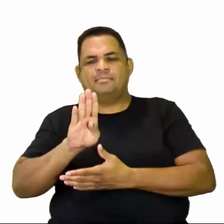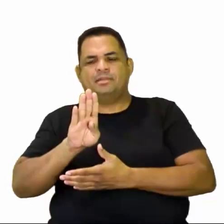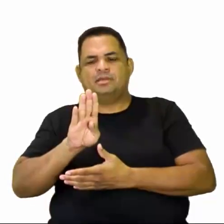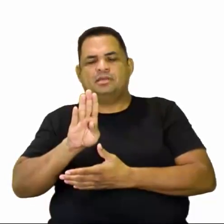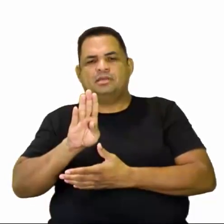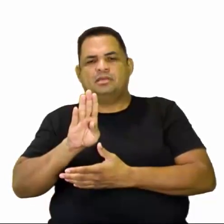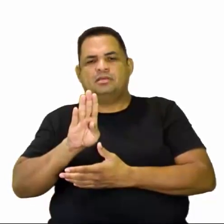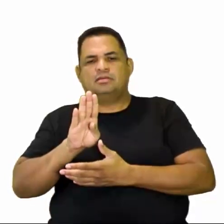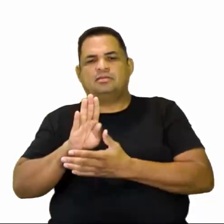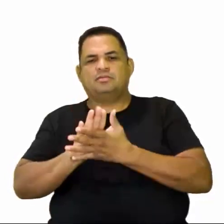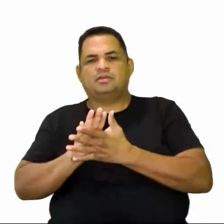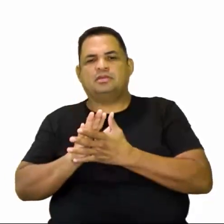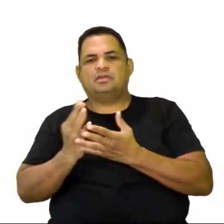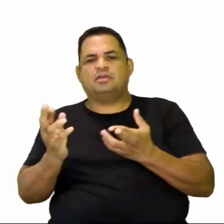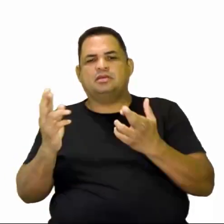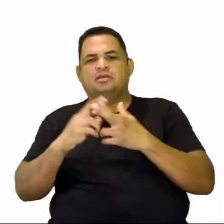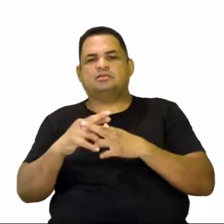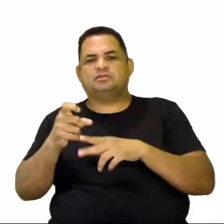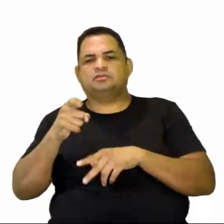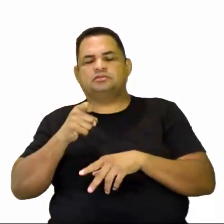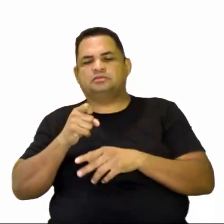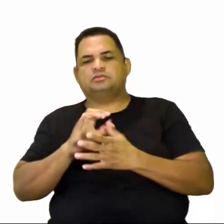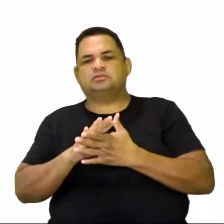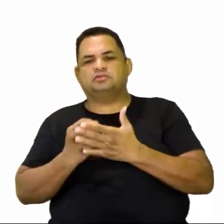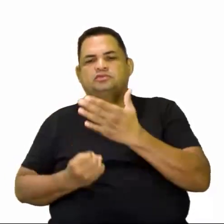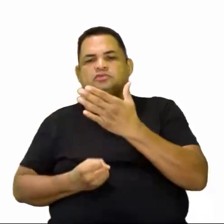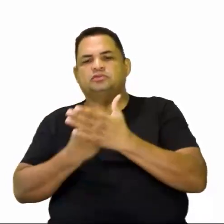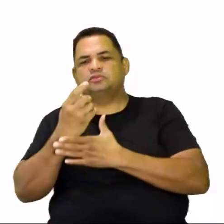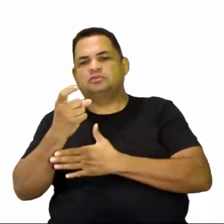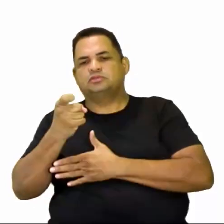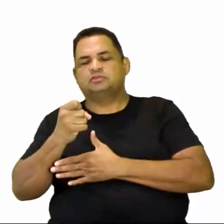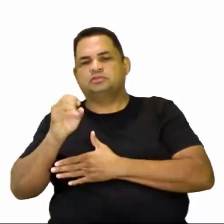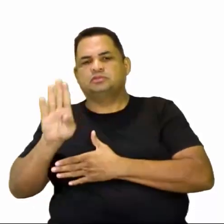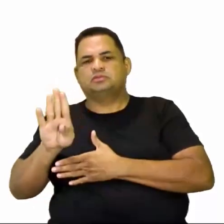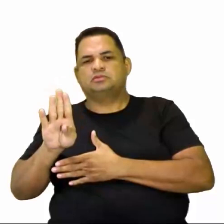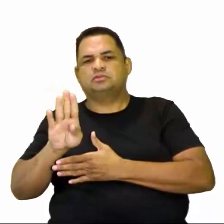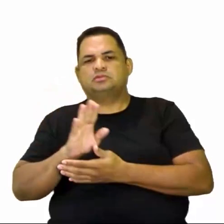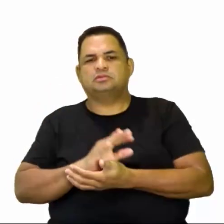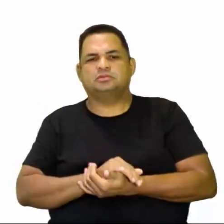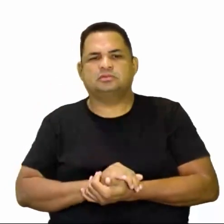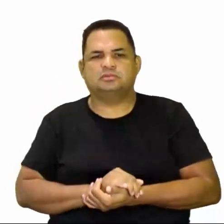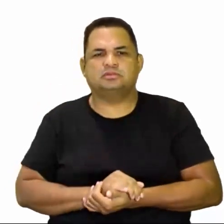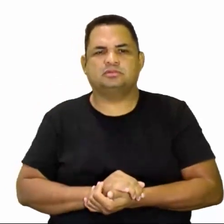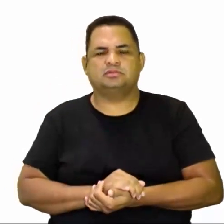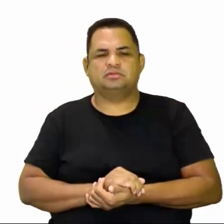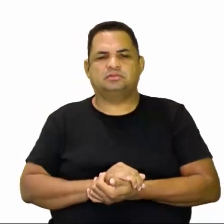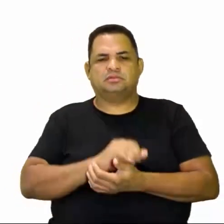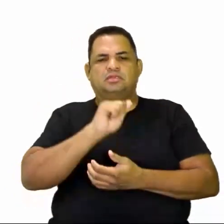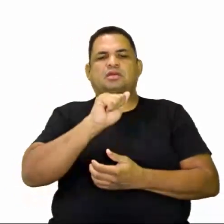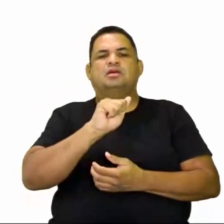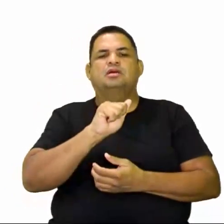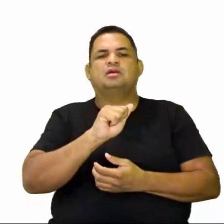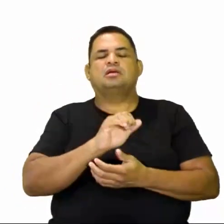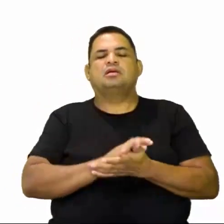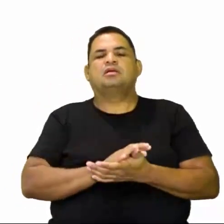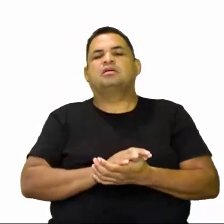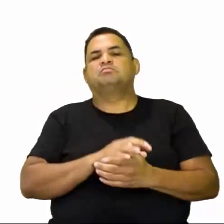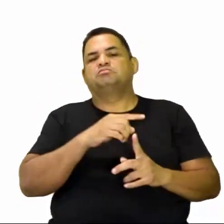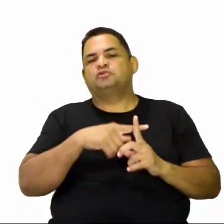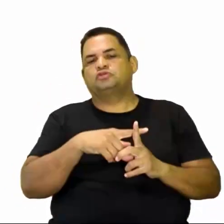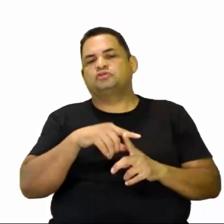X, produzindo XB. Então, nesse caso, pensamos A será o positivo, B o